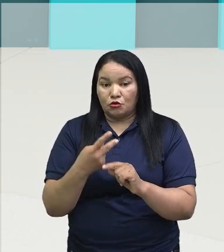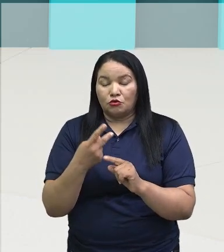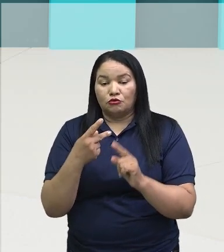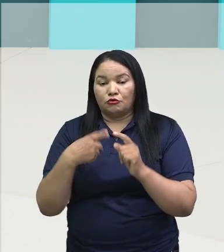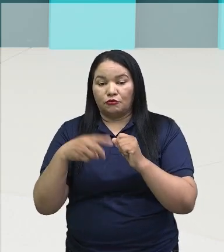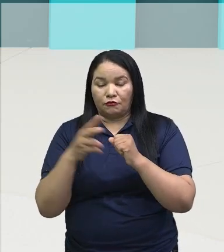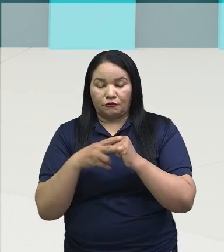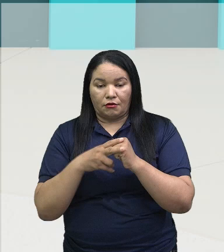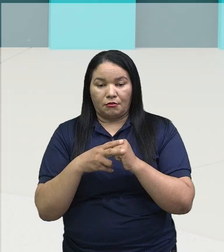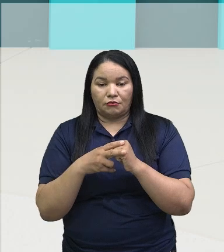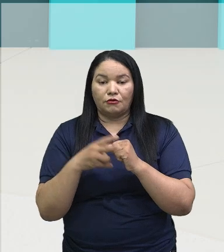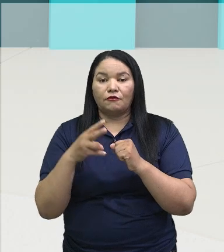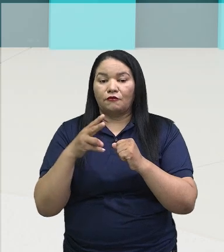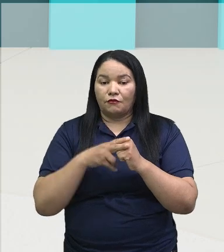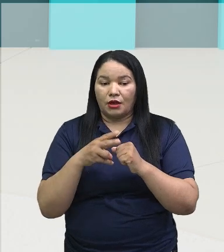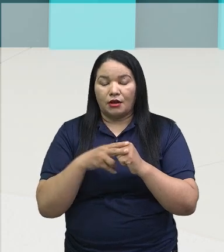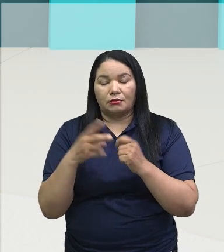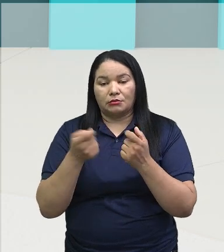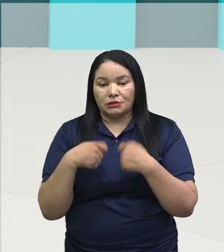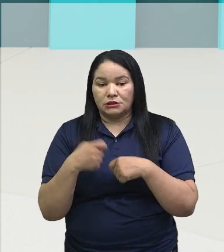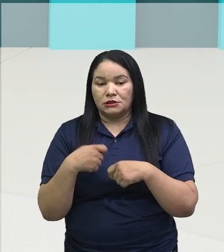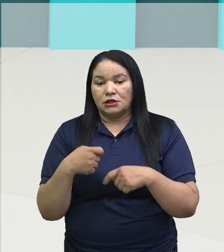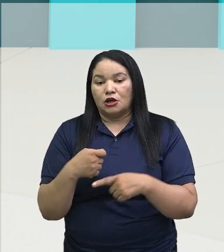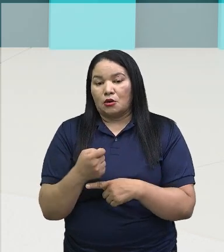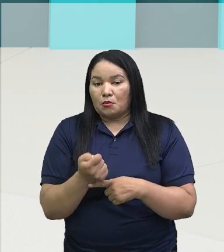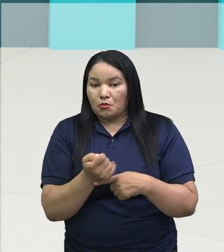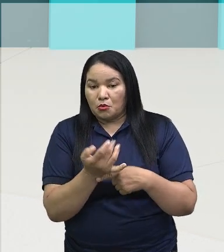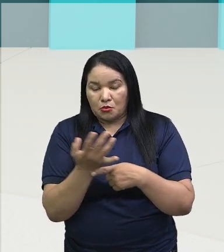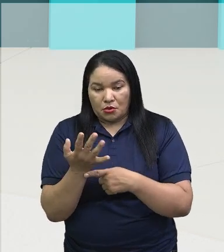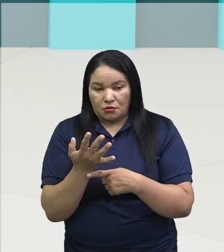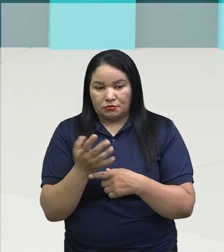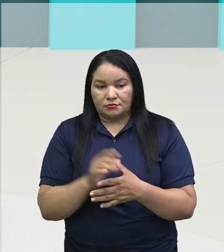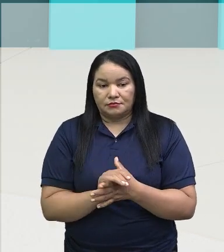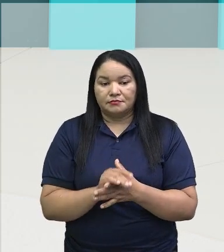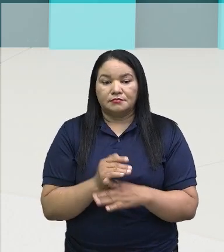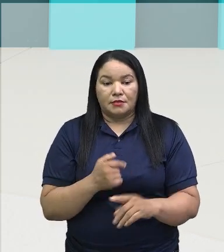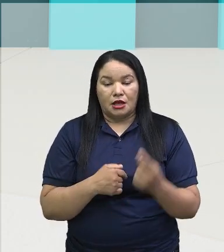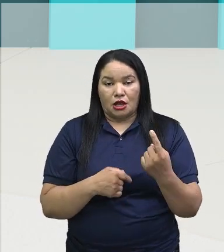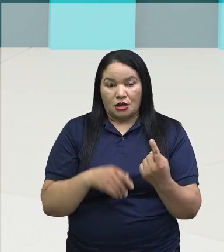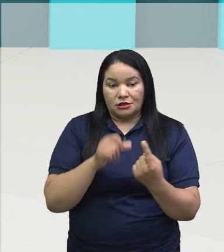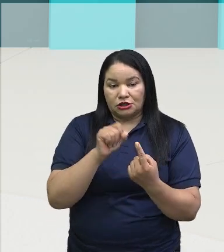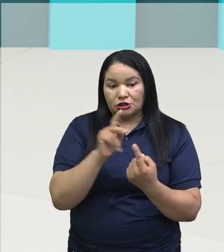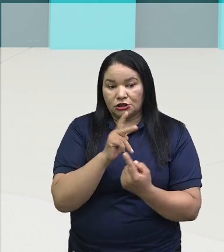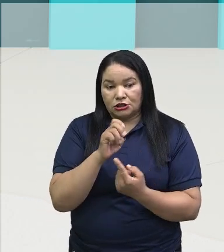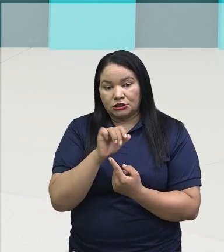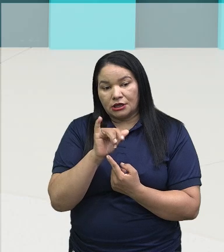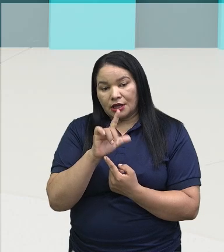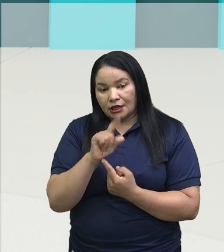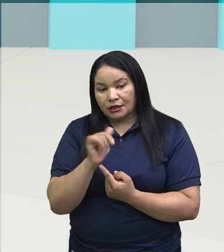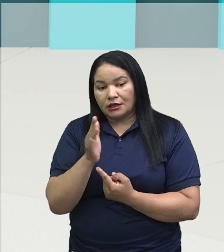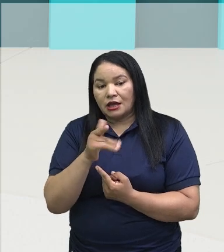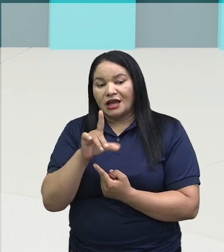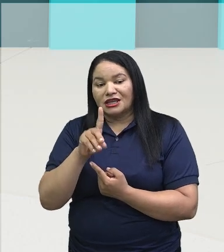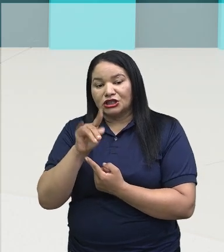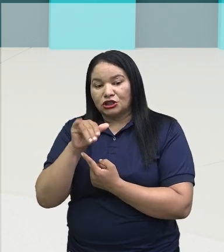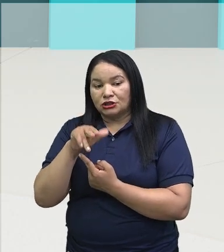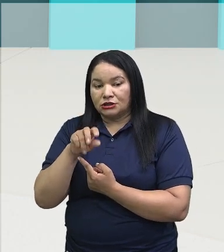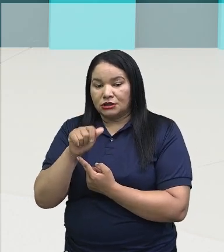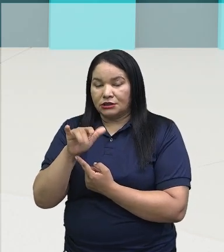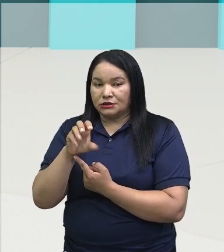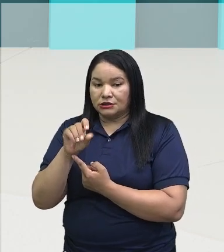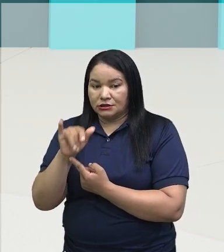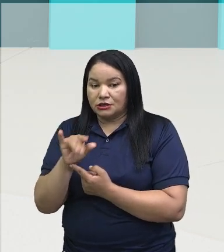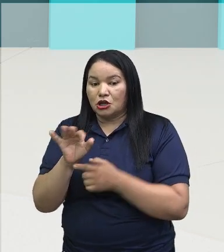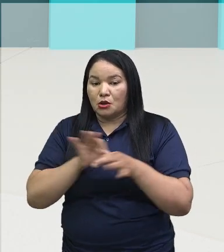vai para o plural. Então, observe, olha, Sheila e Nancy preparam uma caldeirada deliciosa. Então, tem o sujeito composto,